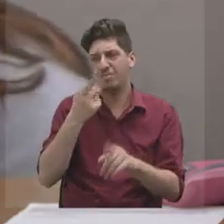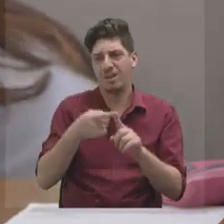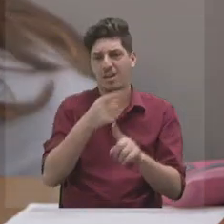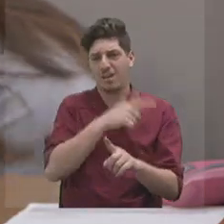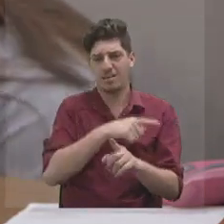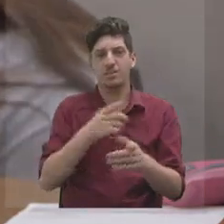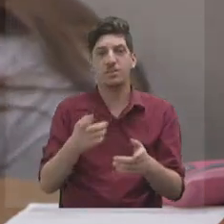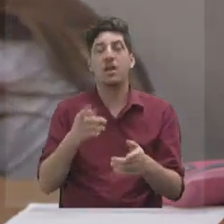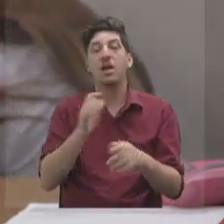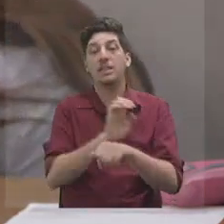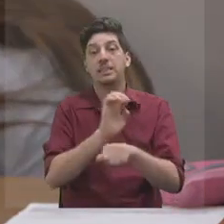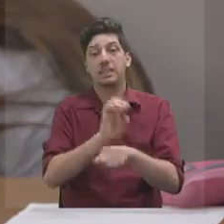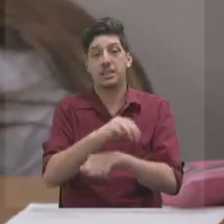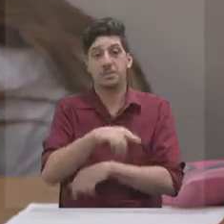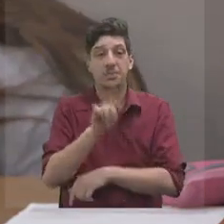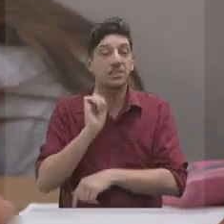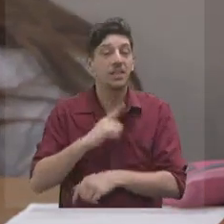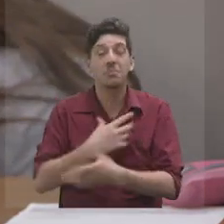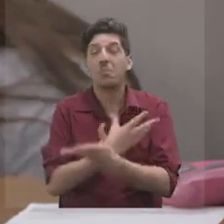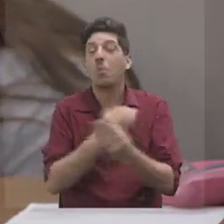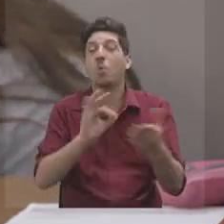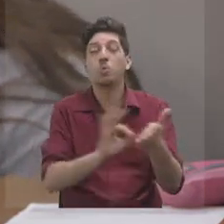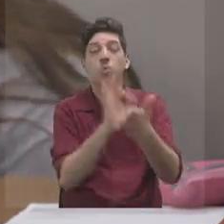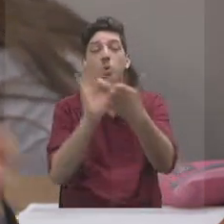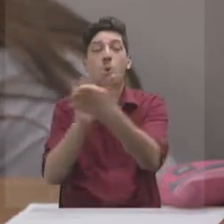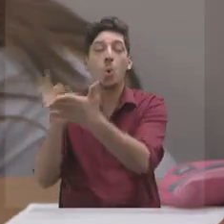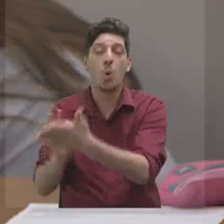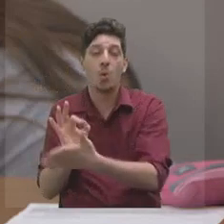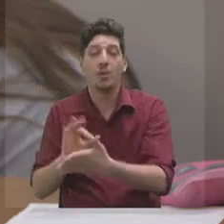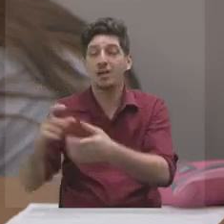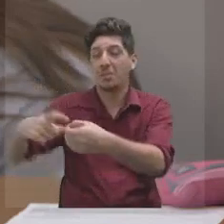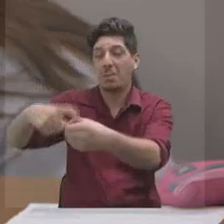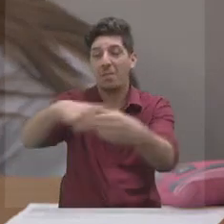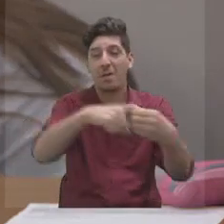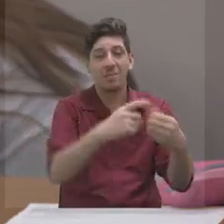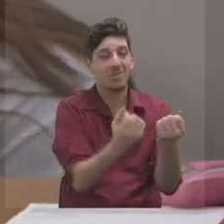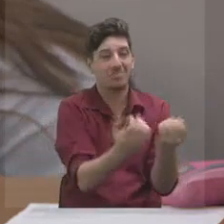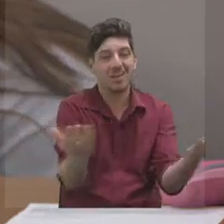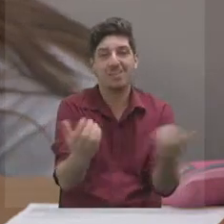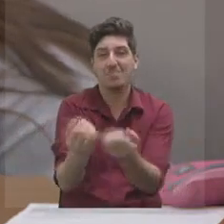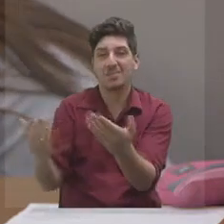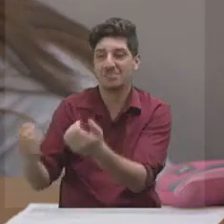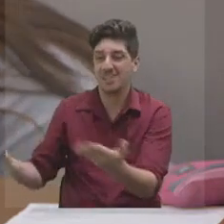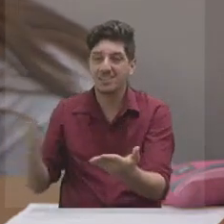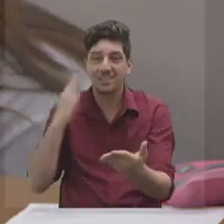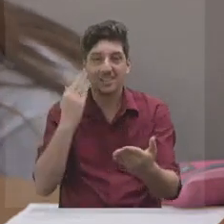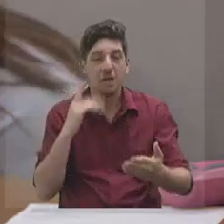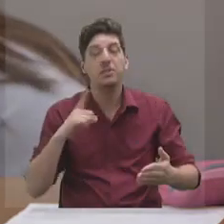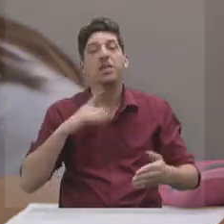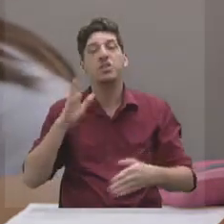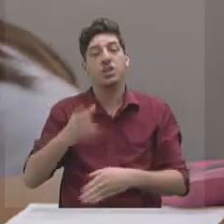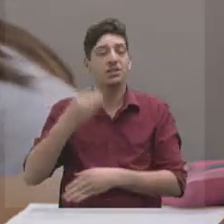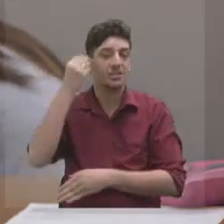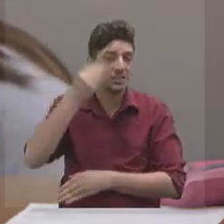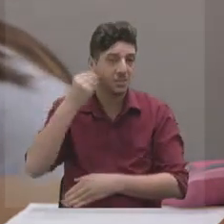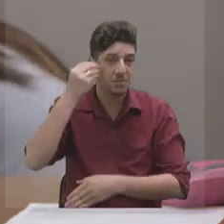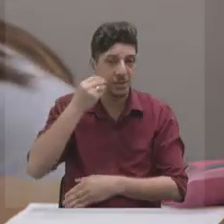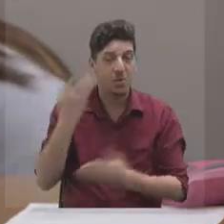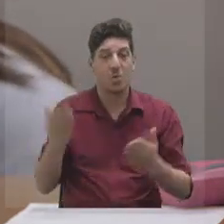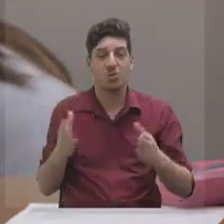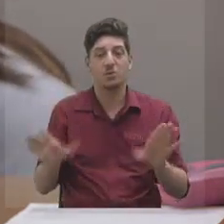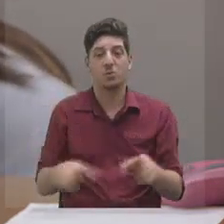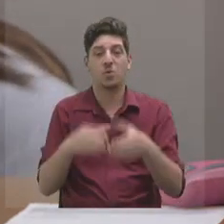né maior número de contratos concessionários Então já temos uma bagagem uma capacidade instalada né Eu tô aqui com as lideranças